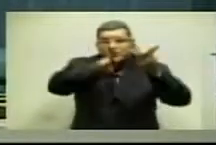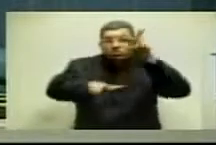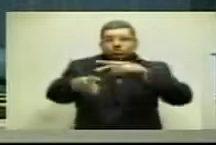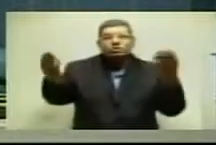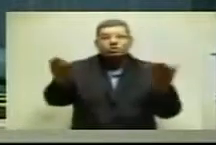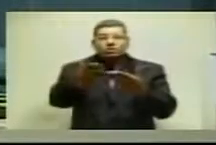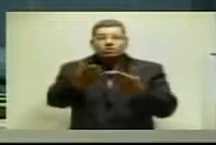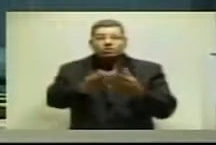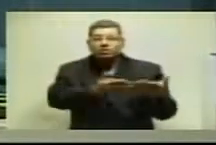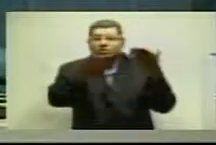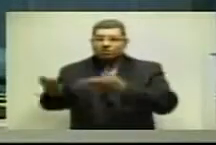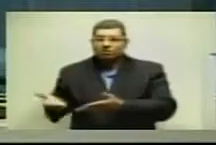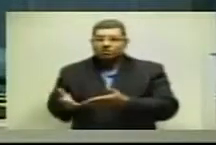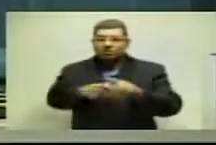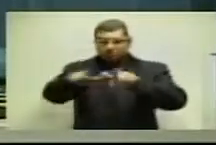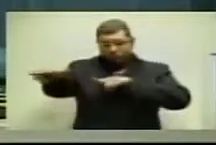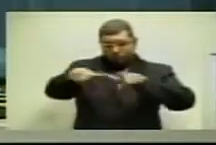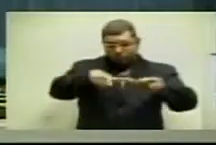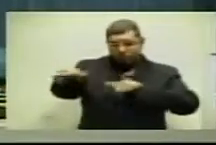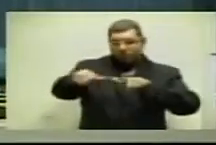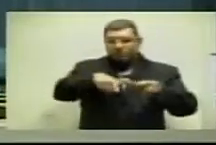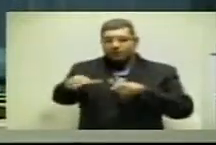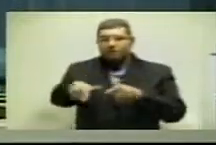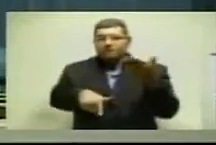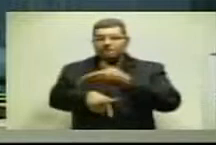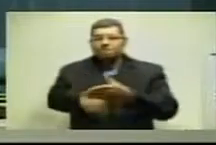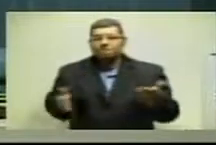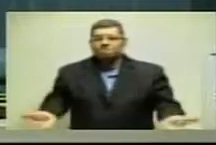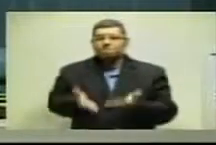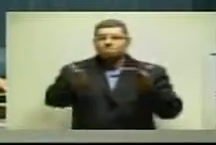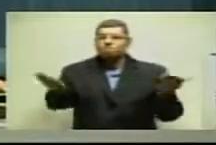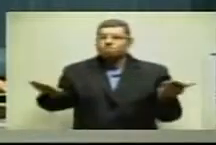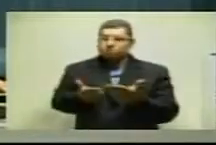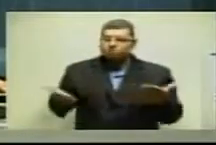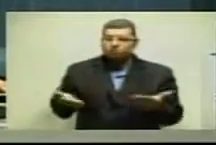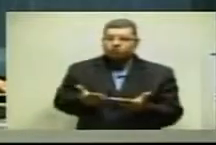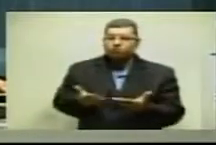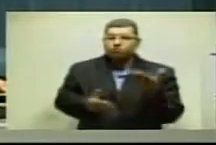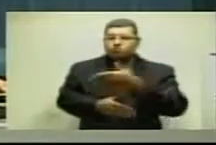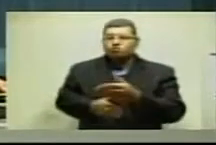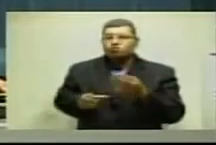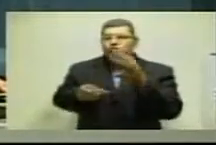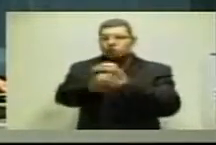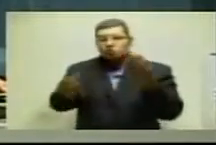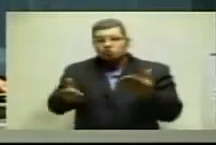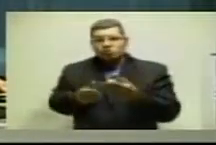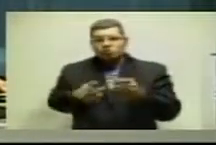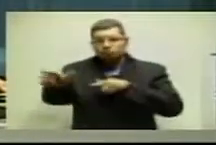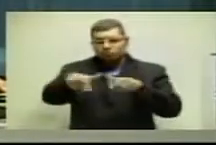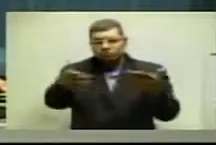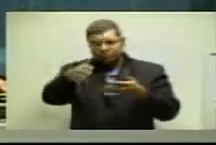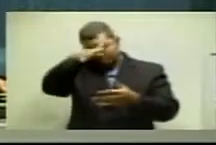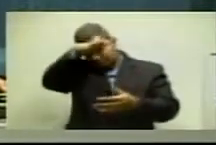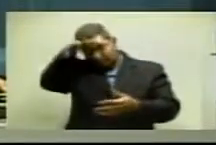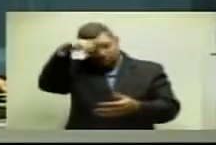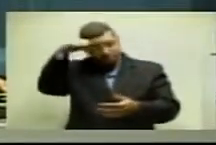inviabilizaria a presença e a manutenção das indústrias que hoje estão consolidadas no polo industrial